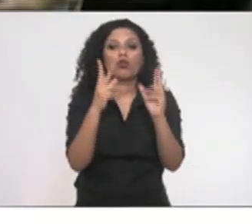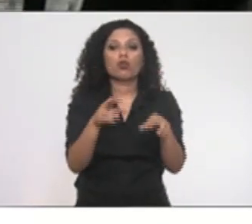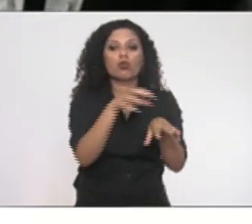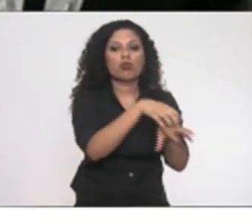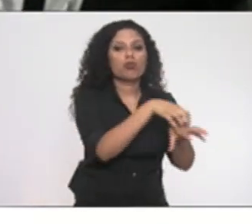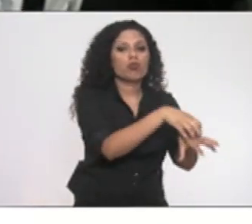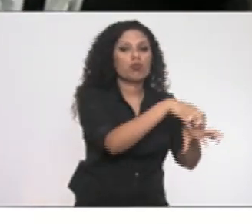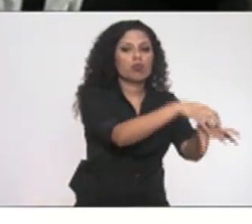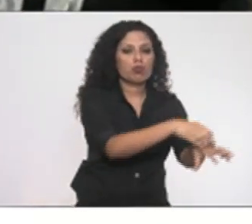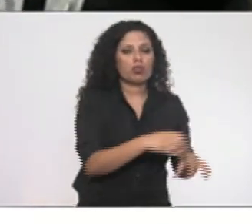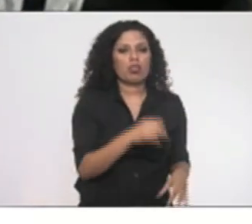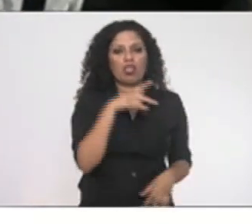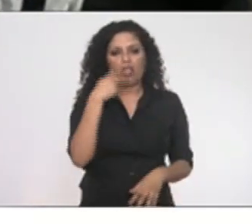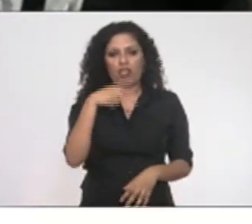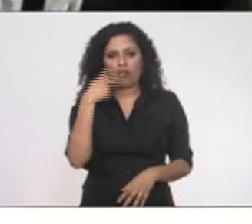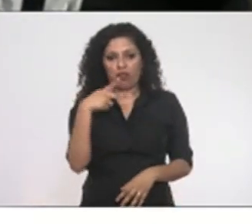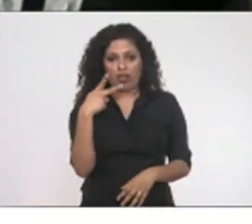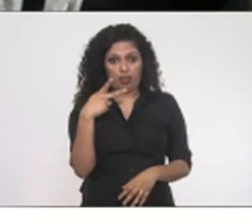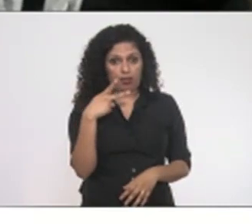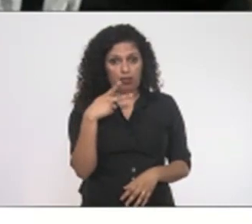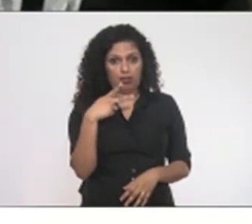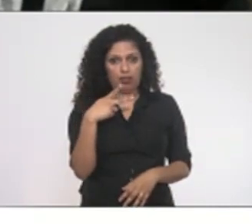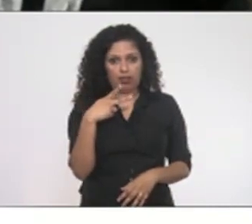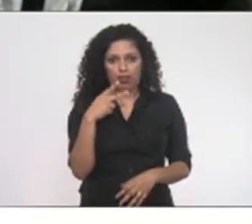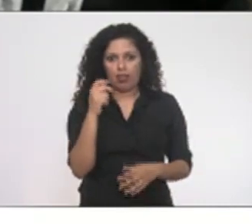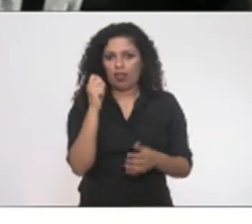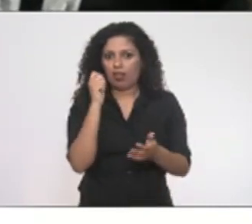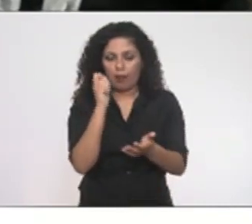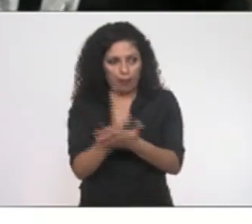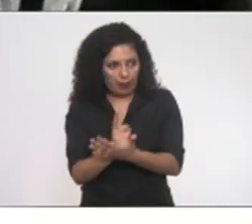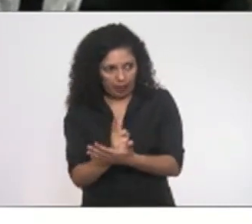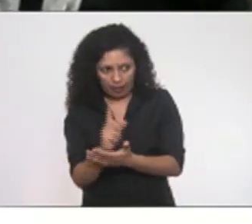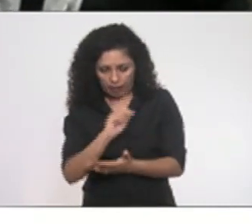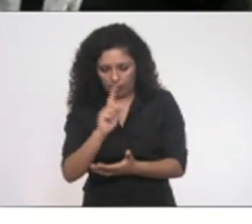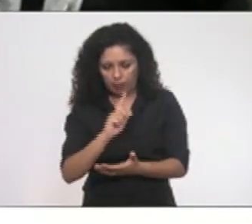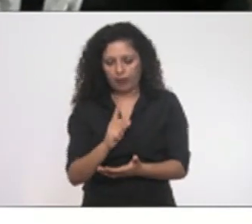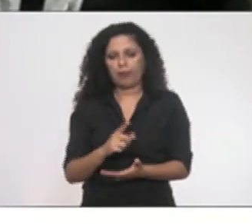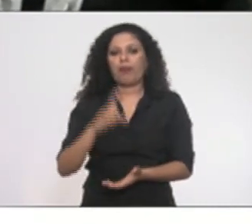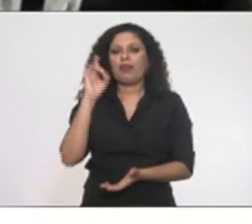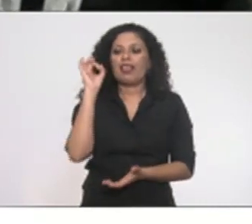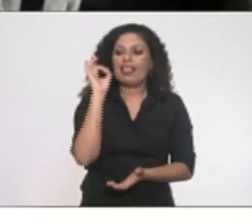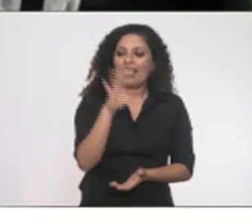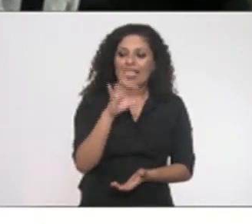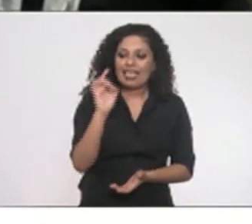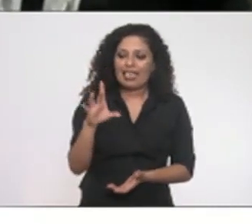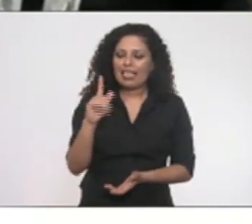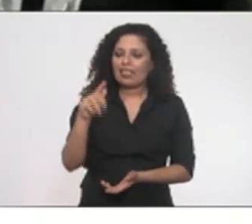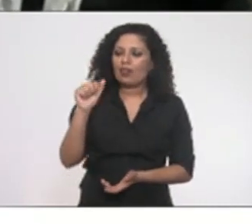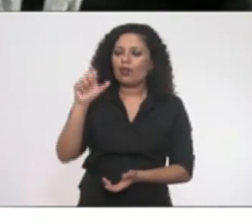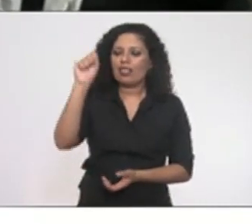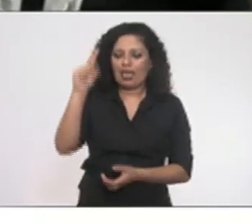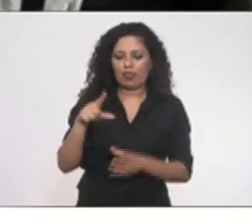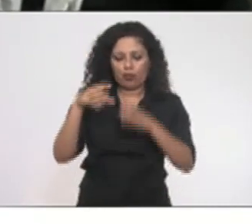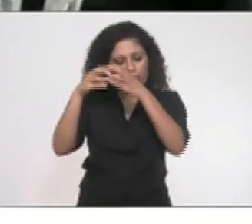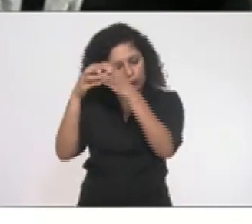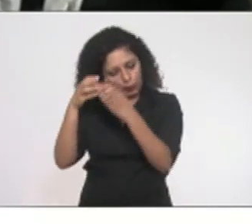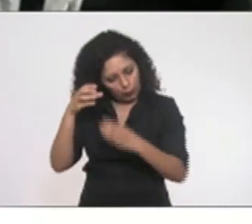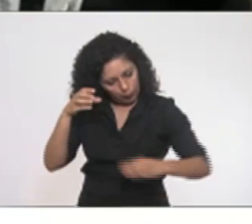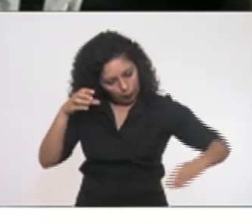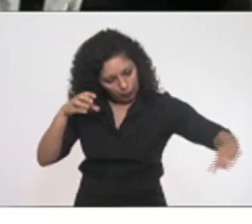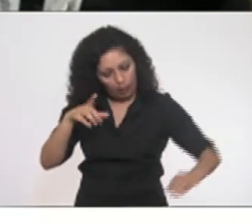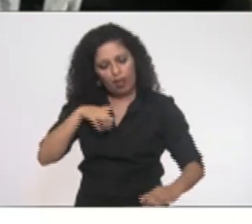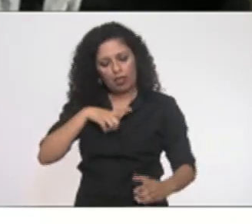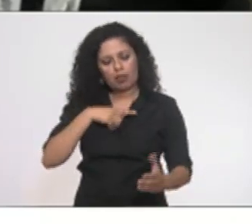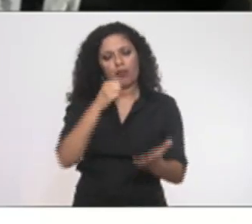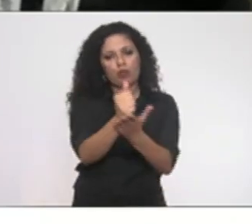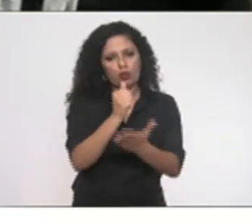contratos de venda de gás, ela coloca uma parcela, não é o que ela paga por cada gasoduto. Ela tem um contrato para cada gasoduto especificamente, que tem